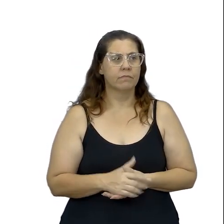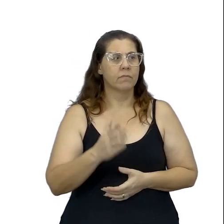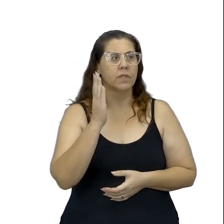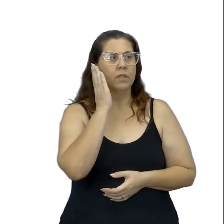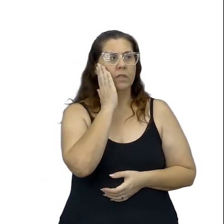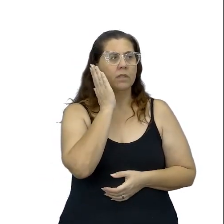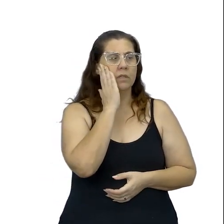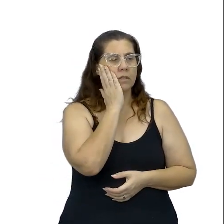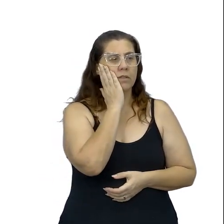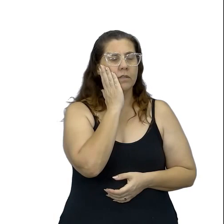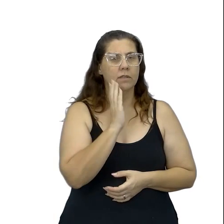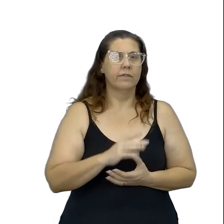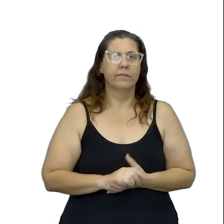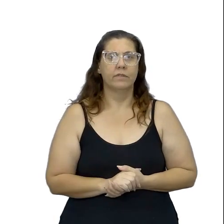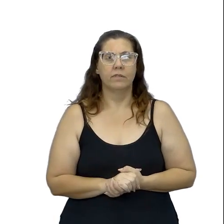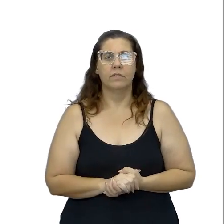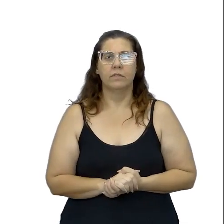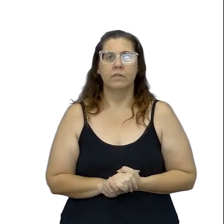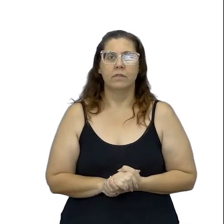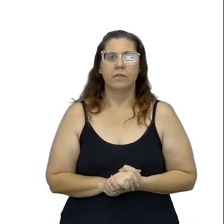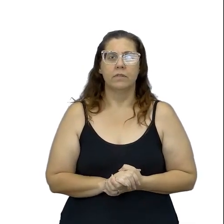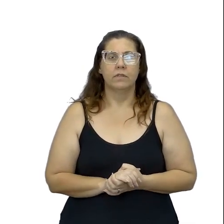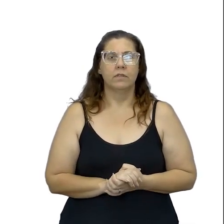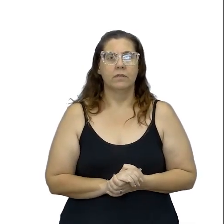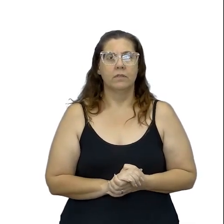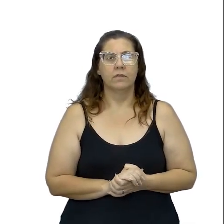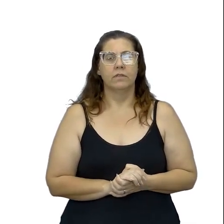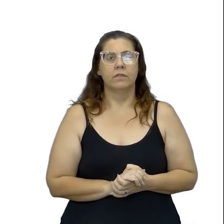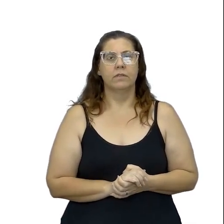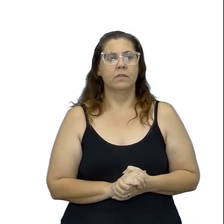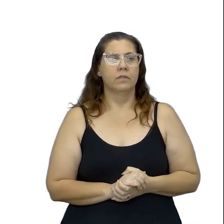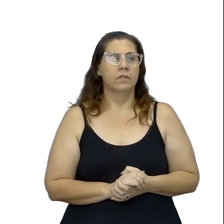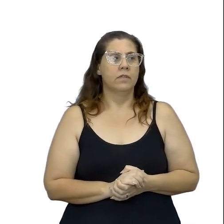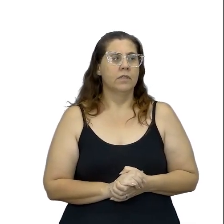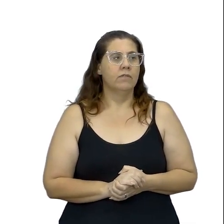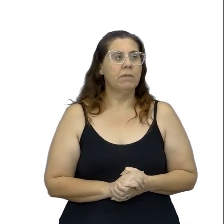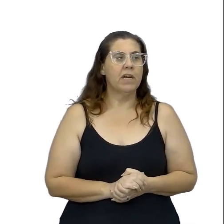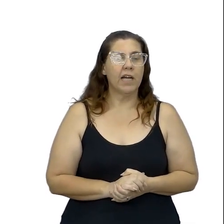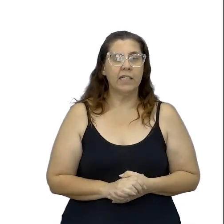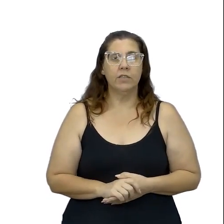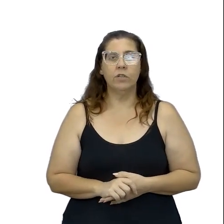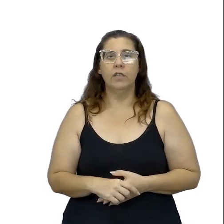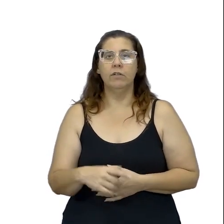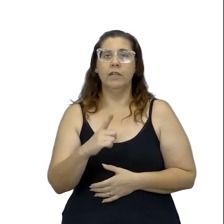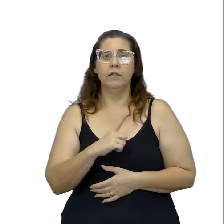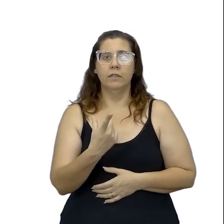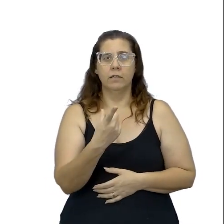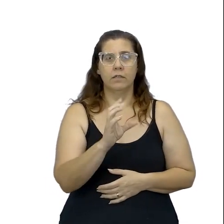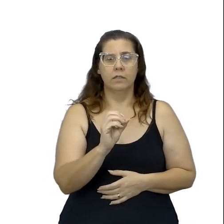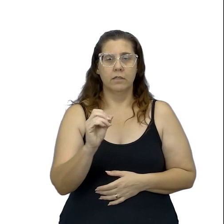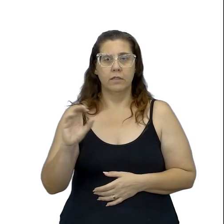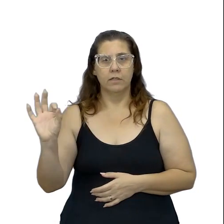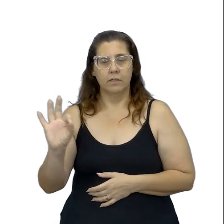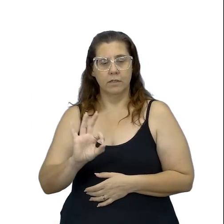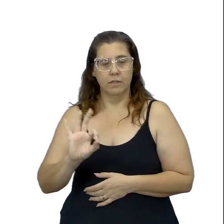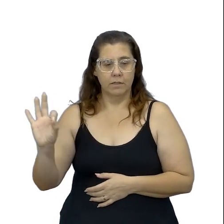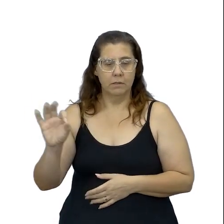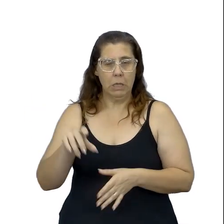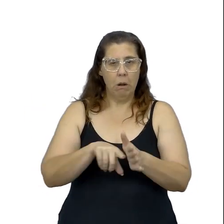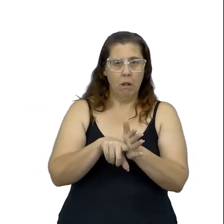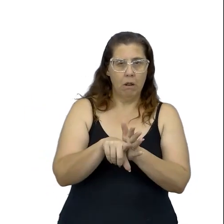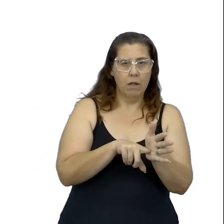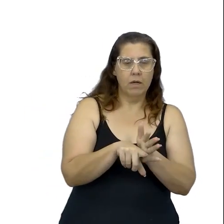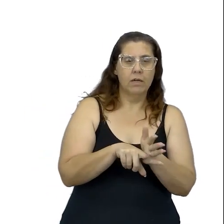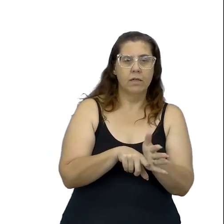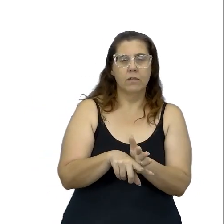né, que você não tem gerência 100% sobre o que os alunos vão pesquisar,